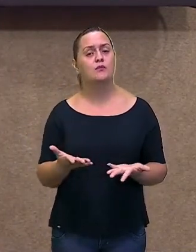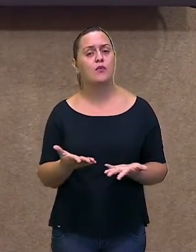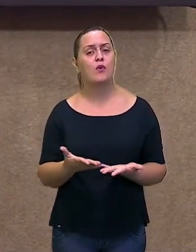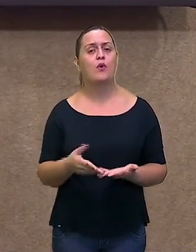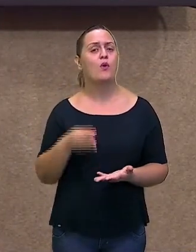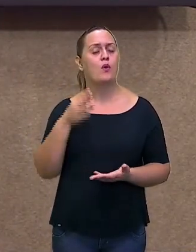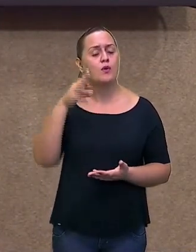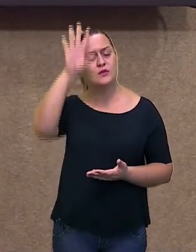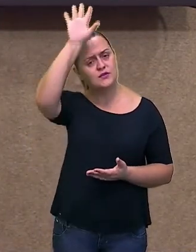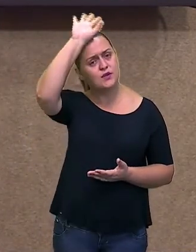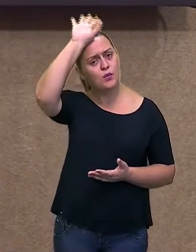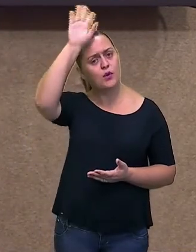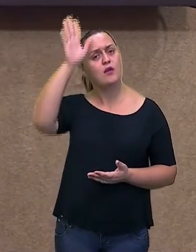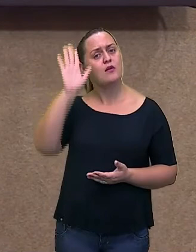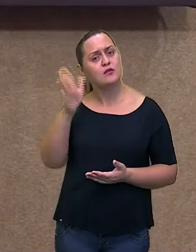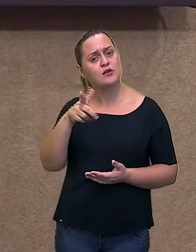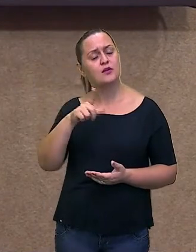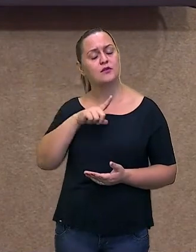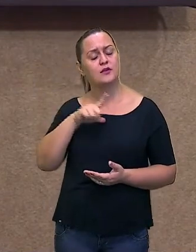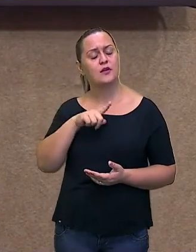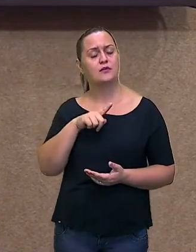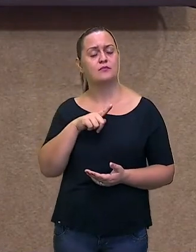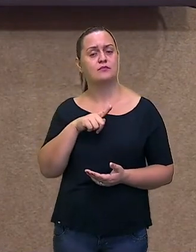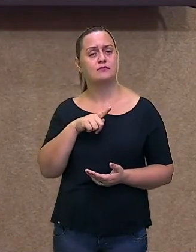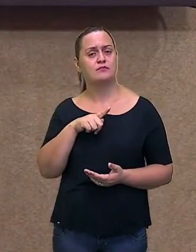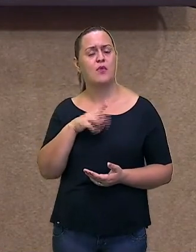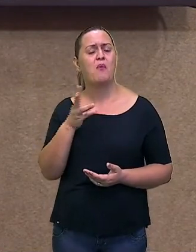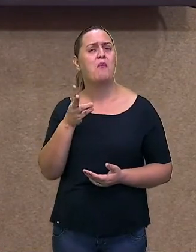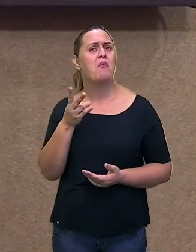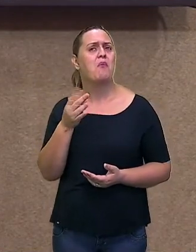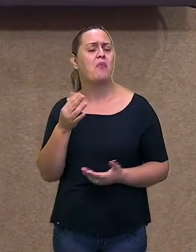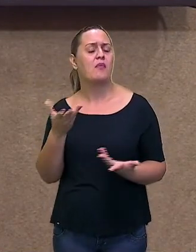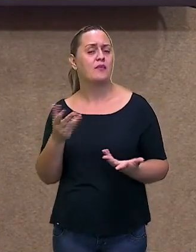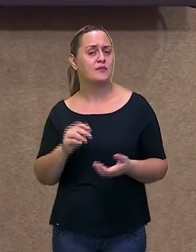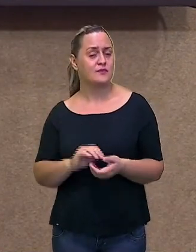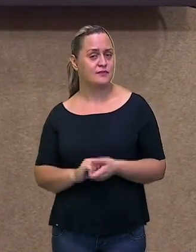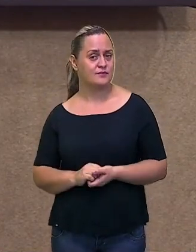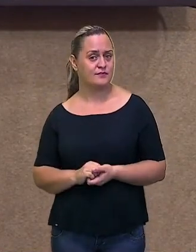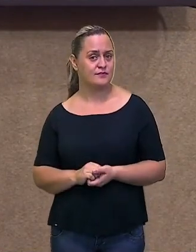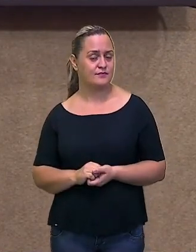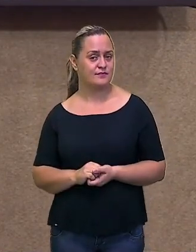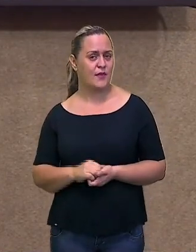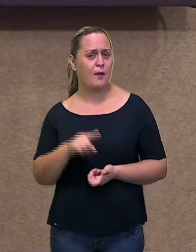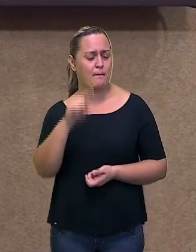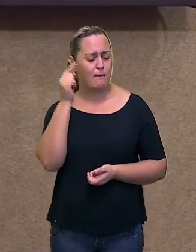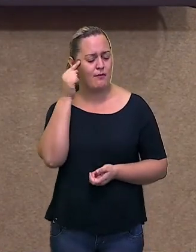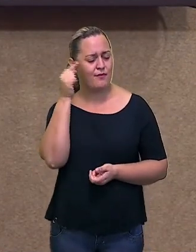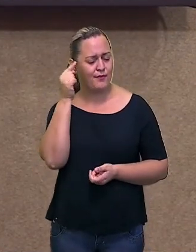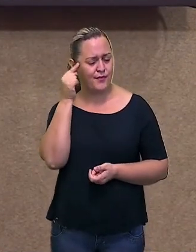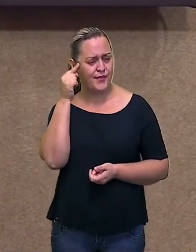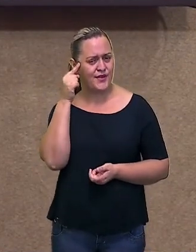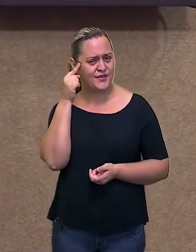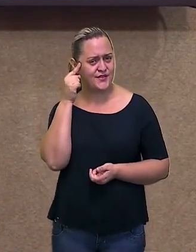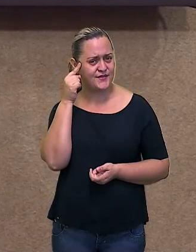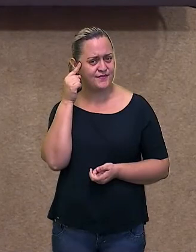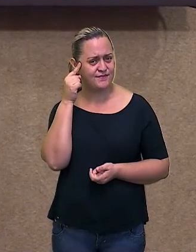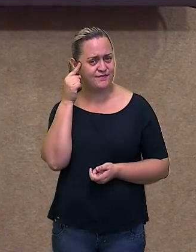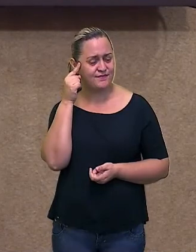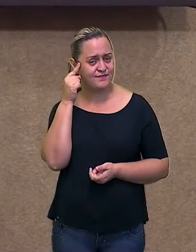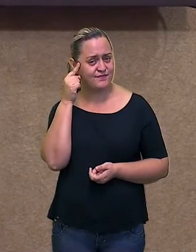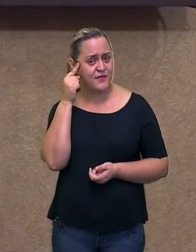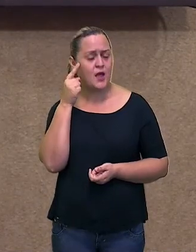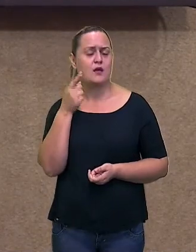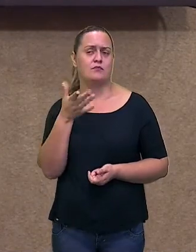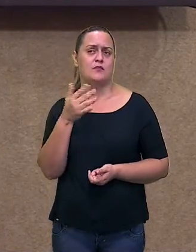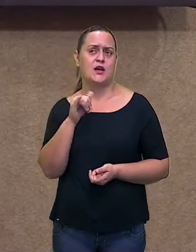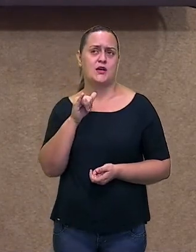cebolinhas já fez quanto que vai dar essa conta aí eu pensei bom se eu